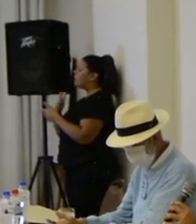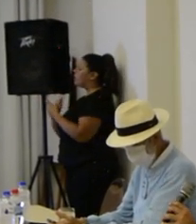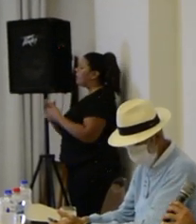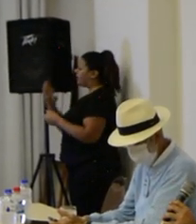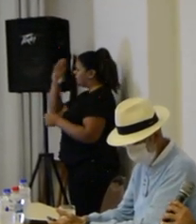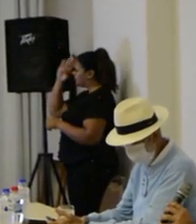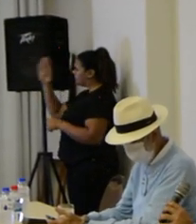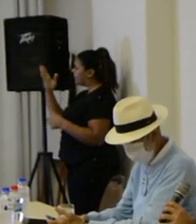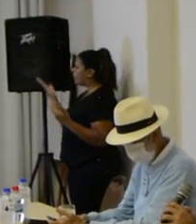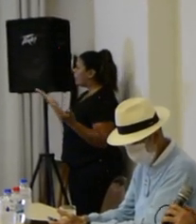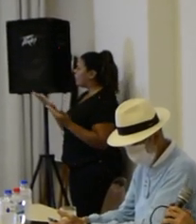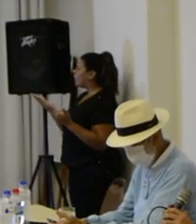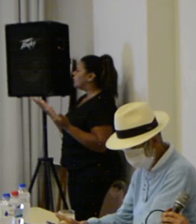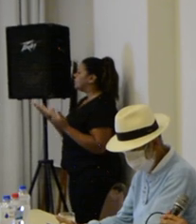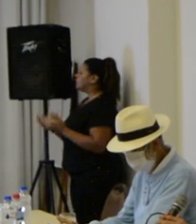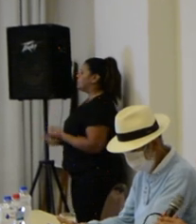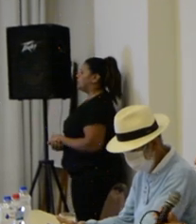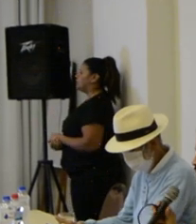principal no nosso mandato